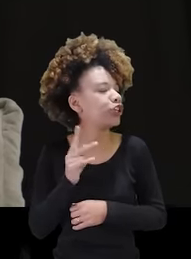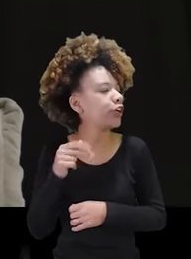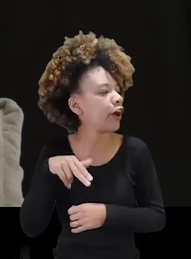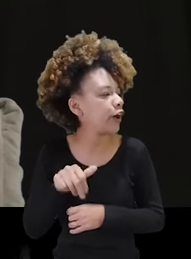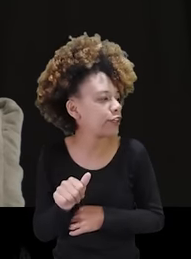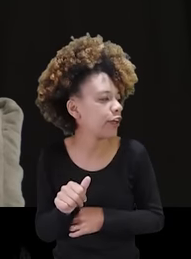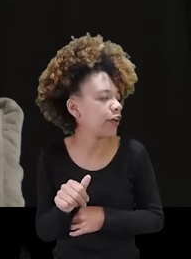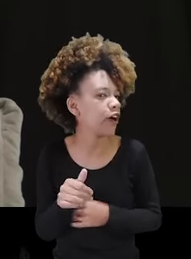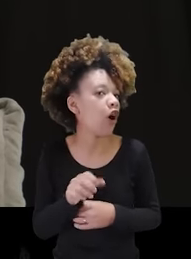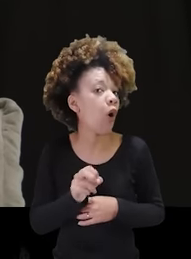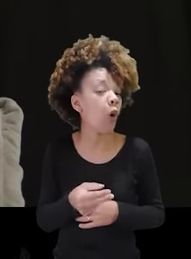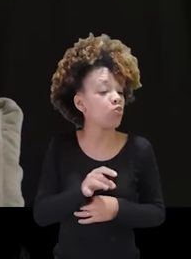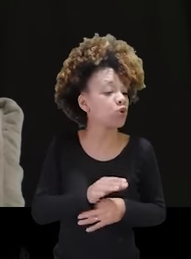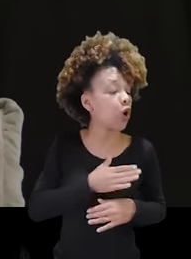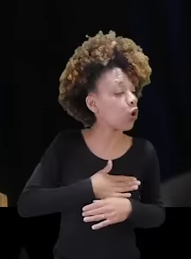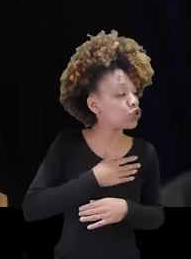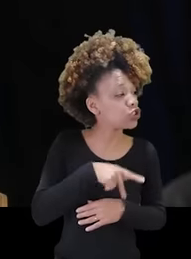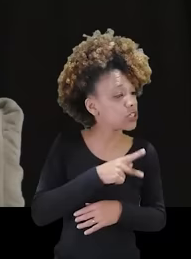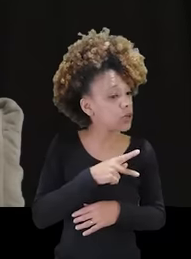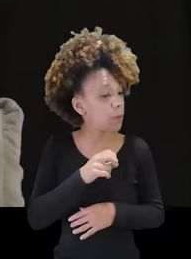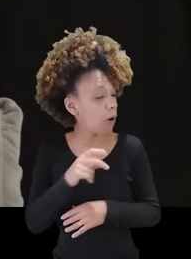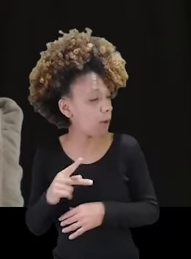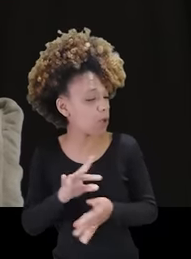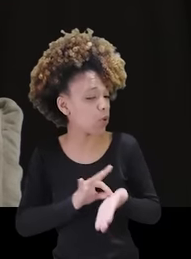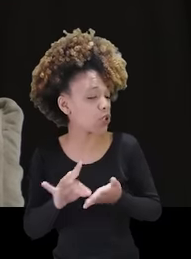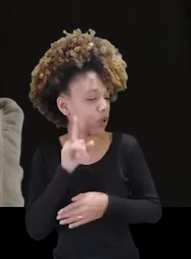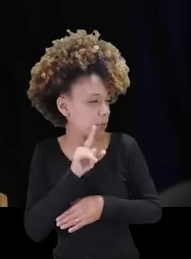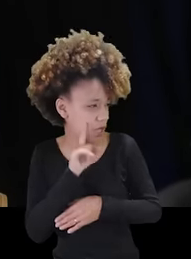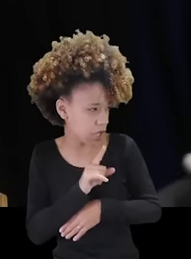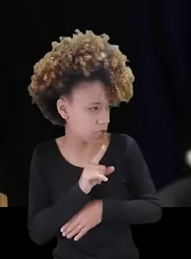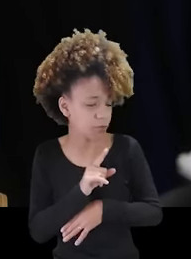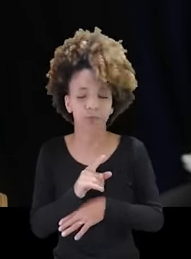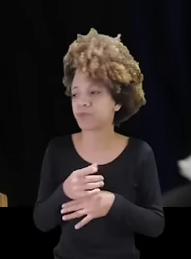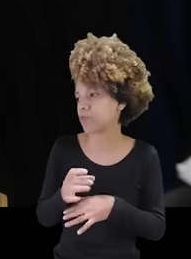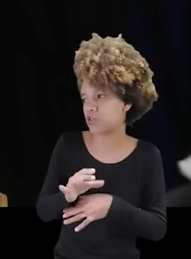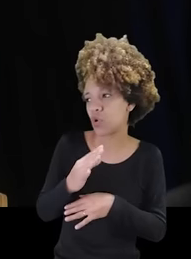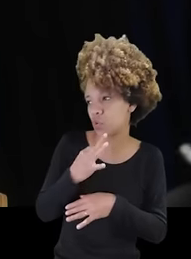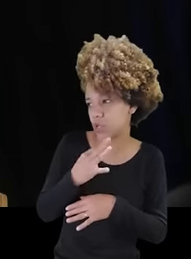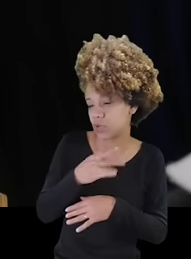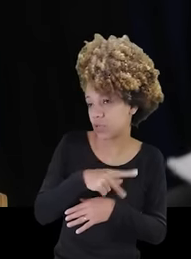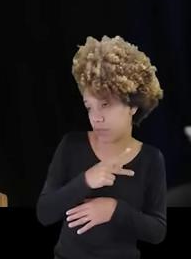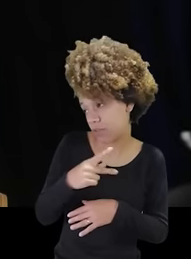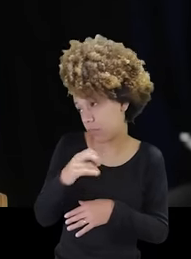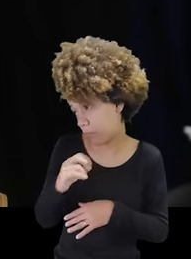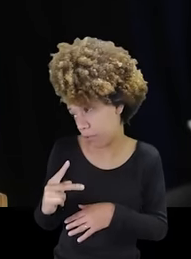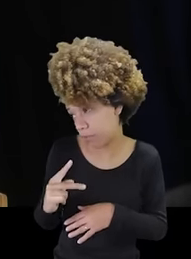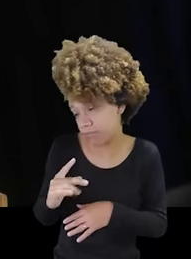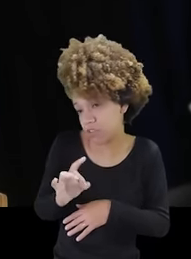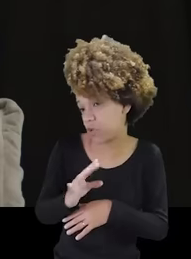ou tem uma coisa do tipo só gosto de k-pop música coreana eu dei o americano eu só conheço aquele